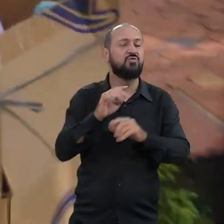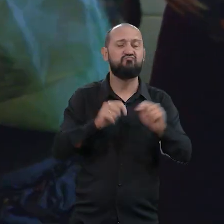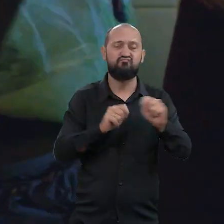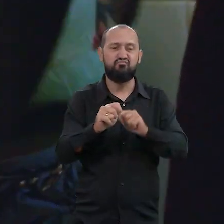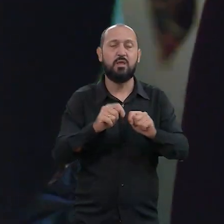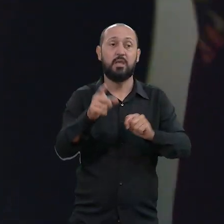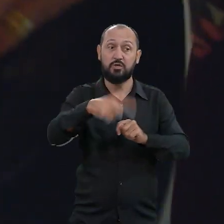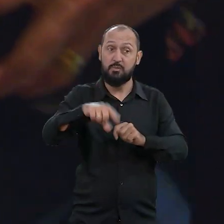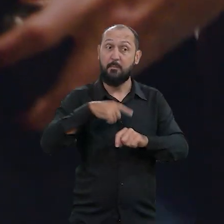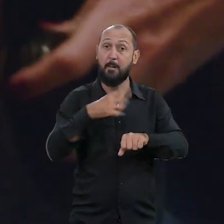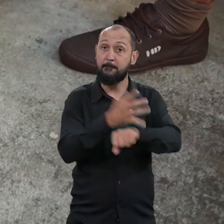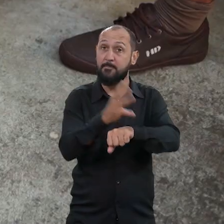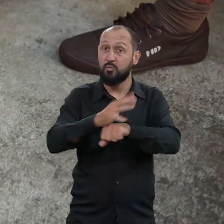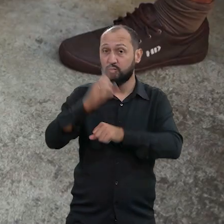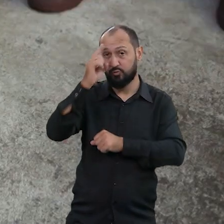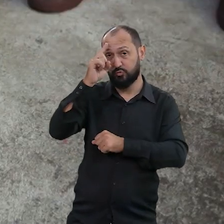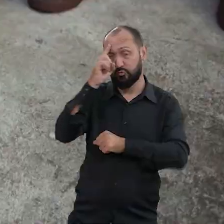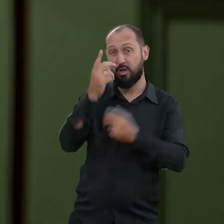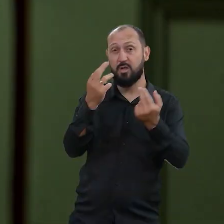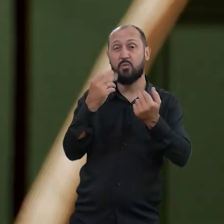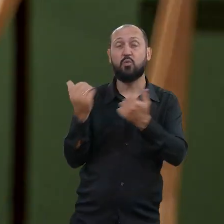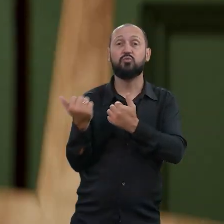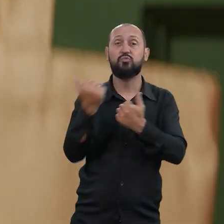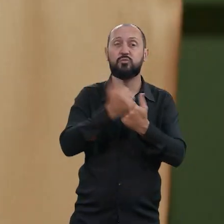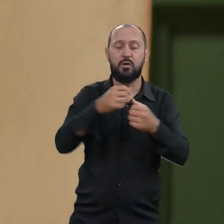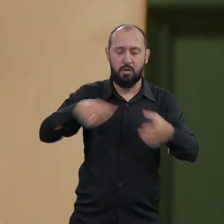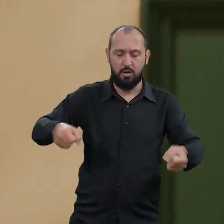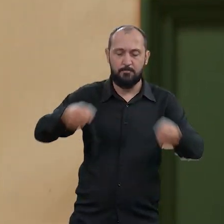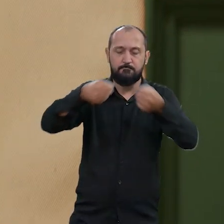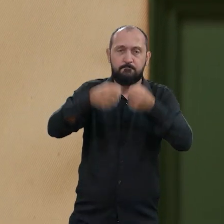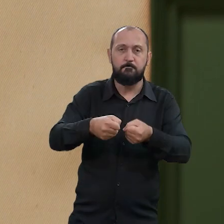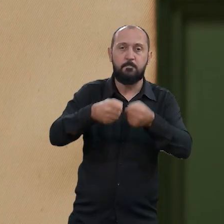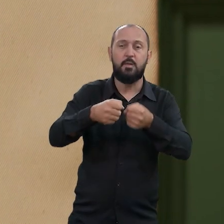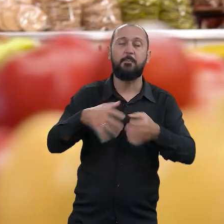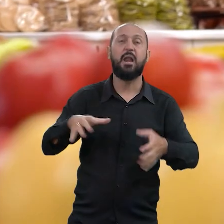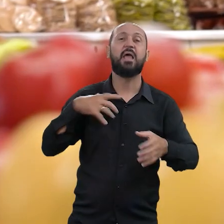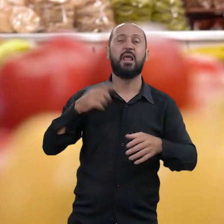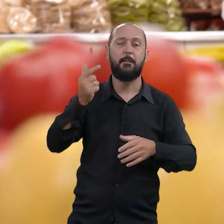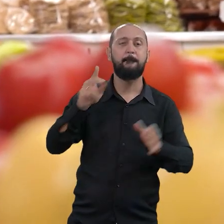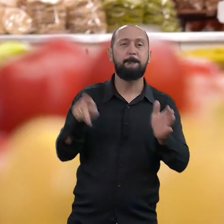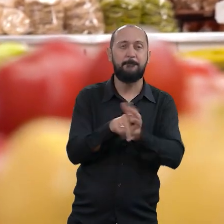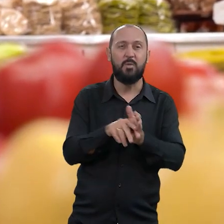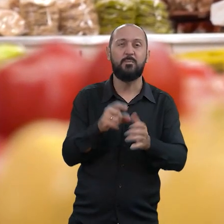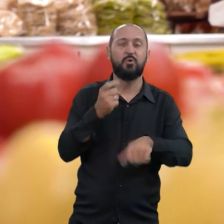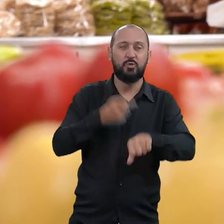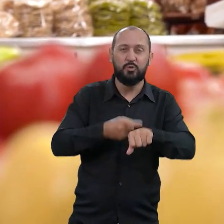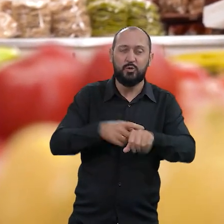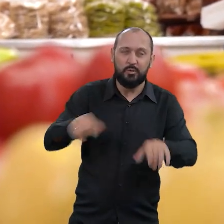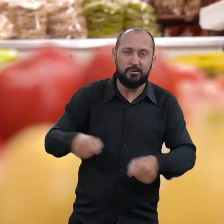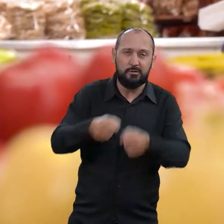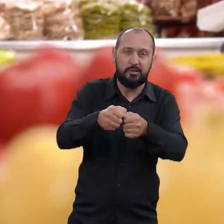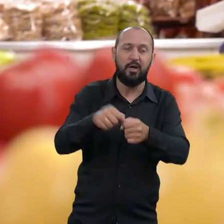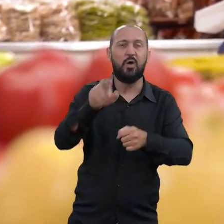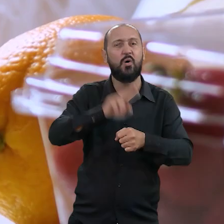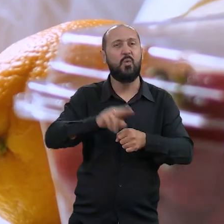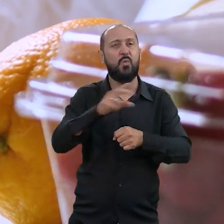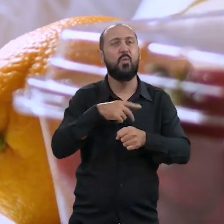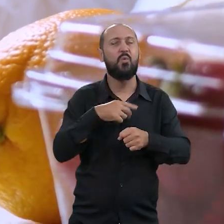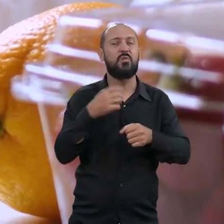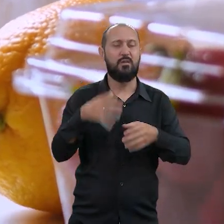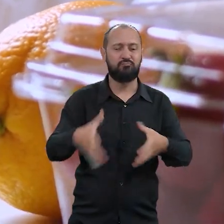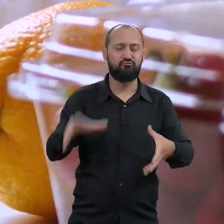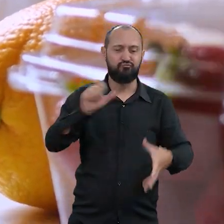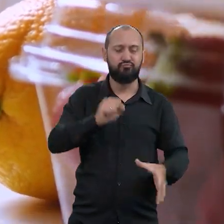que todos podem adotar no dia a dia, como substituir sacolas plásticas por reutilizáveis, optar por produtos